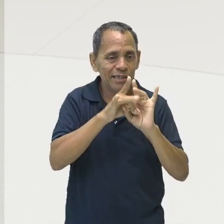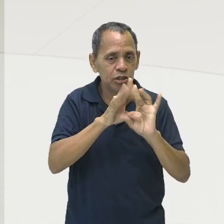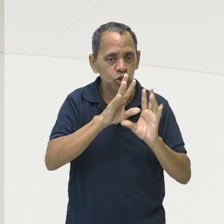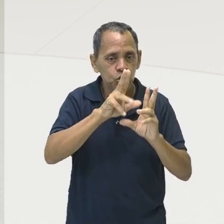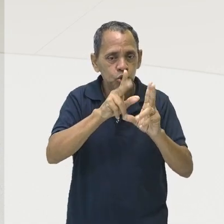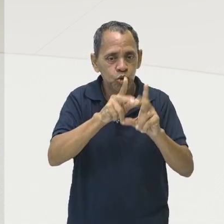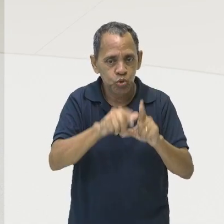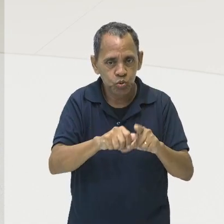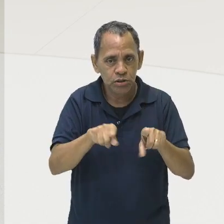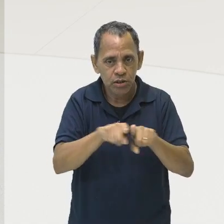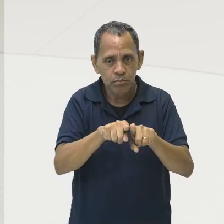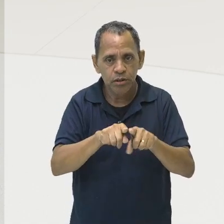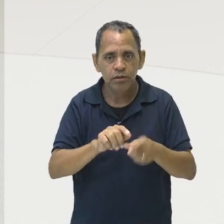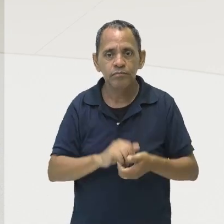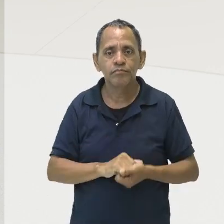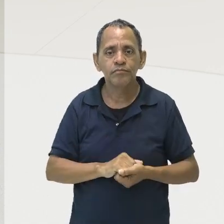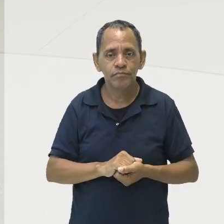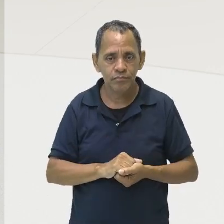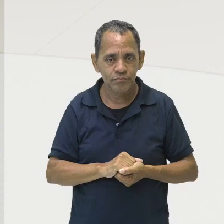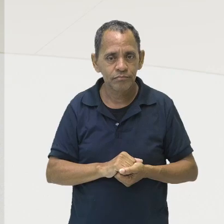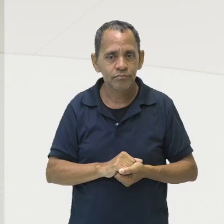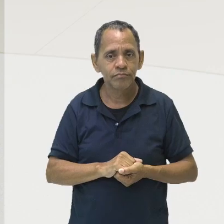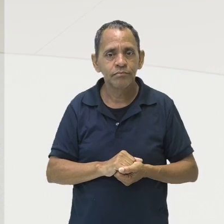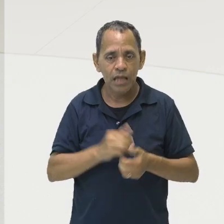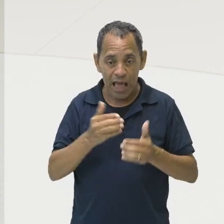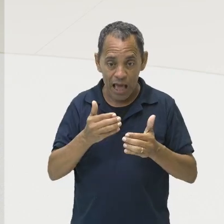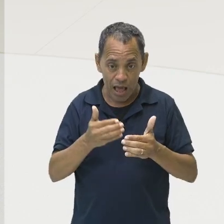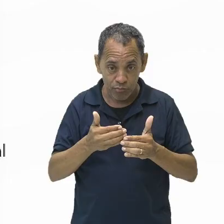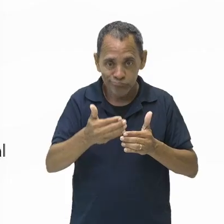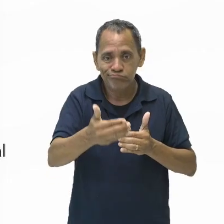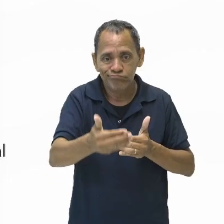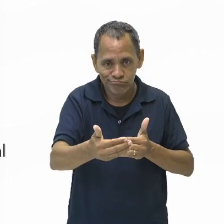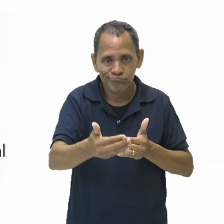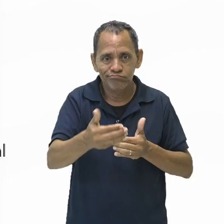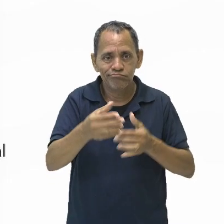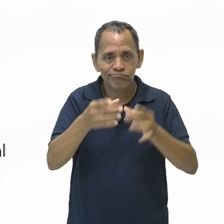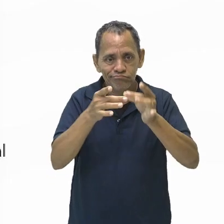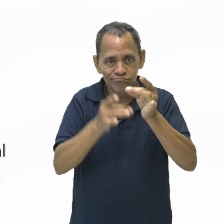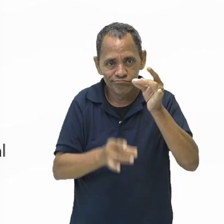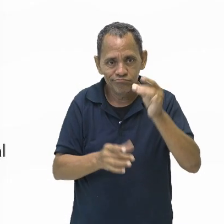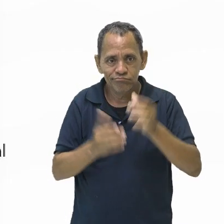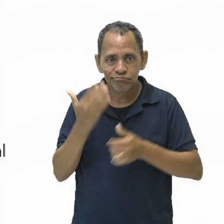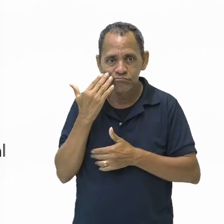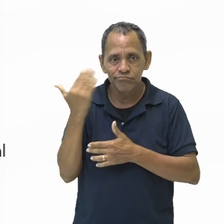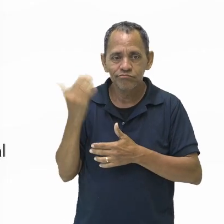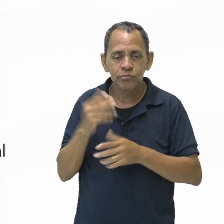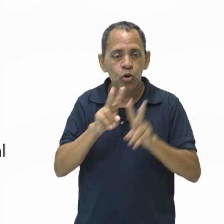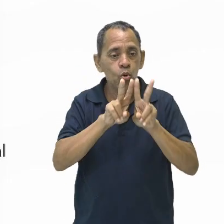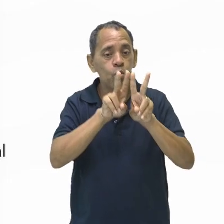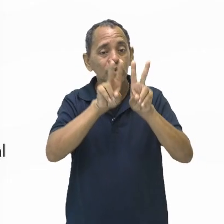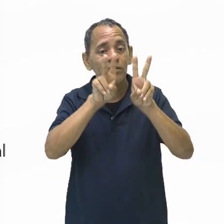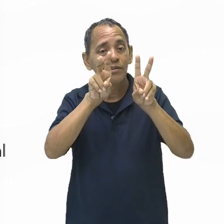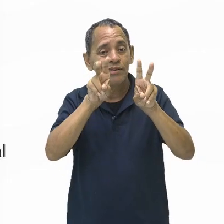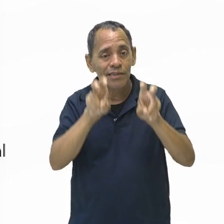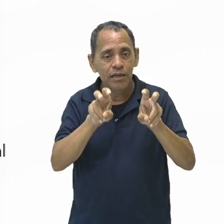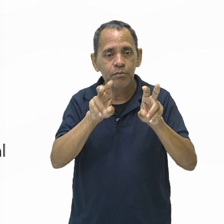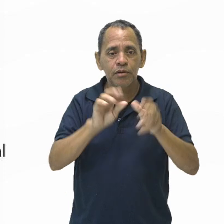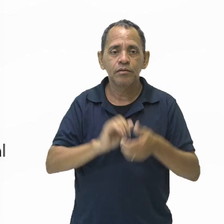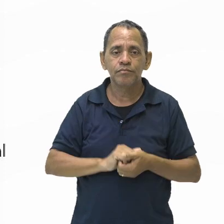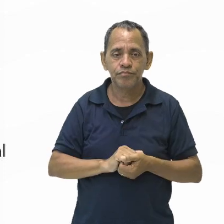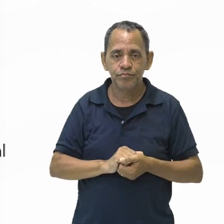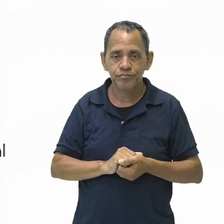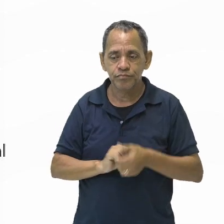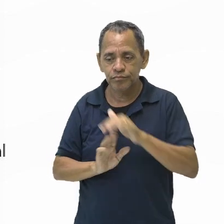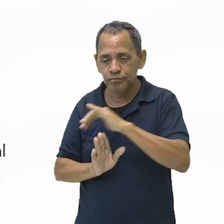introdução. É isso que nós vamos ver detalhadamente a partir de agora. Acompanhe. O tema, tá? É o